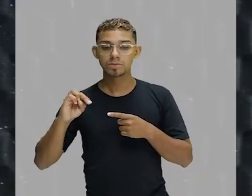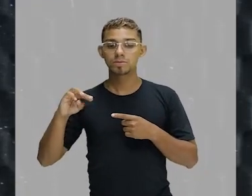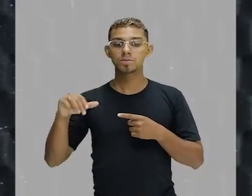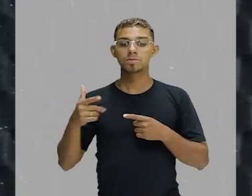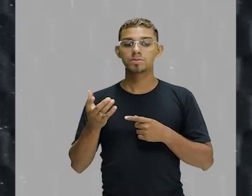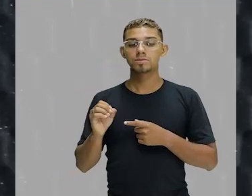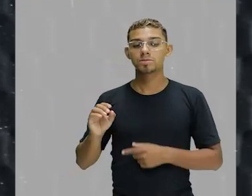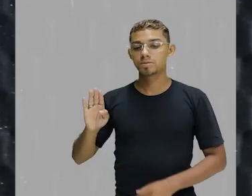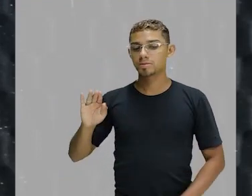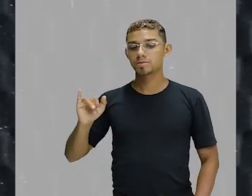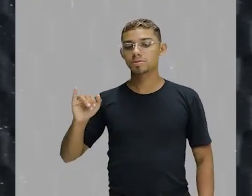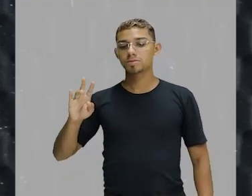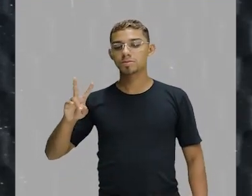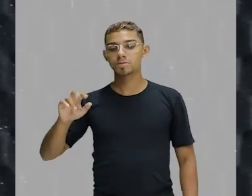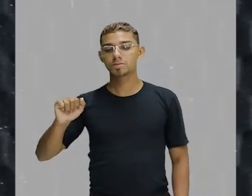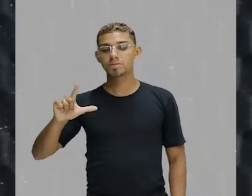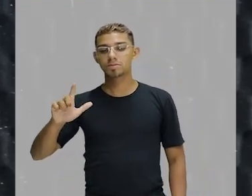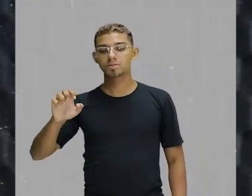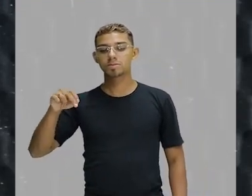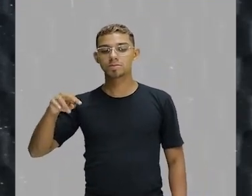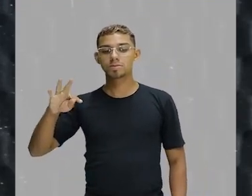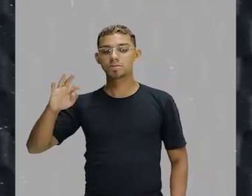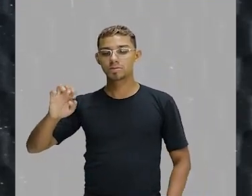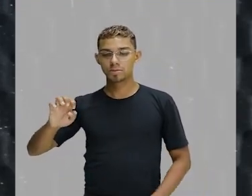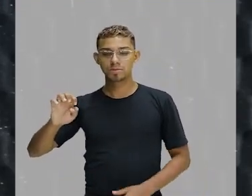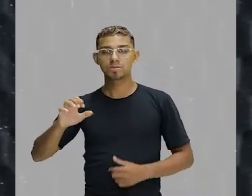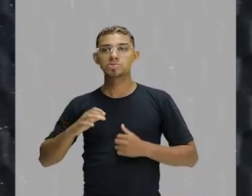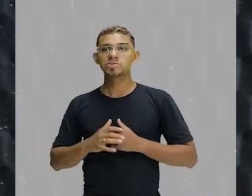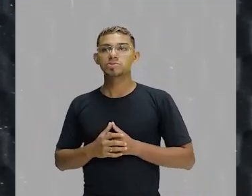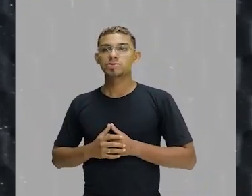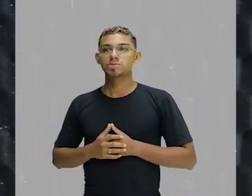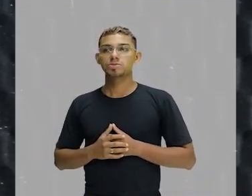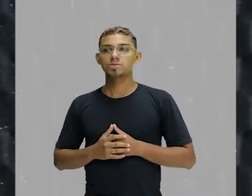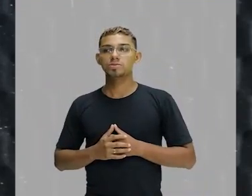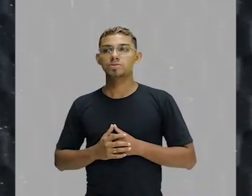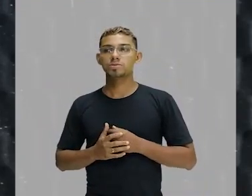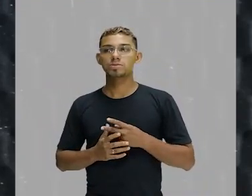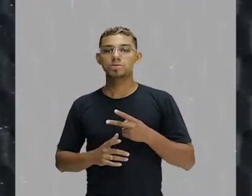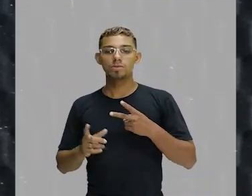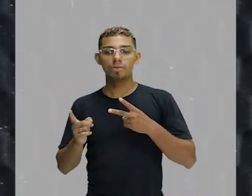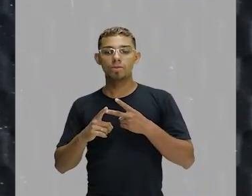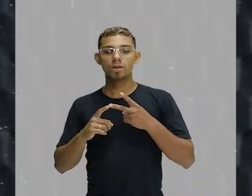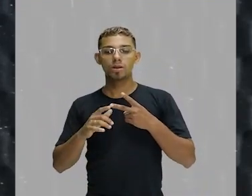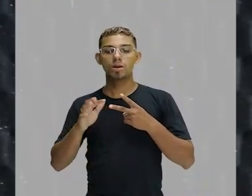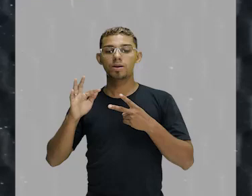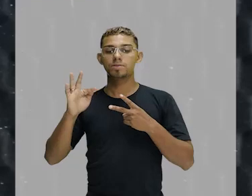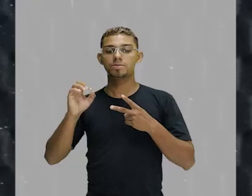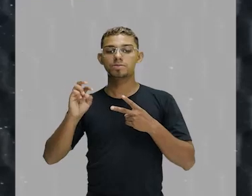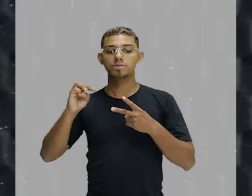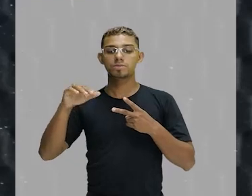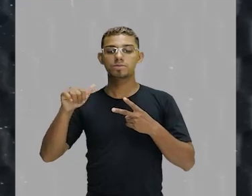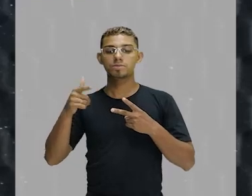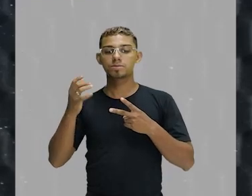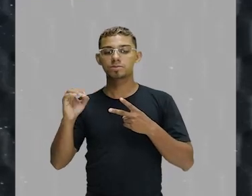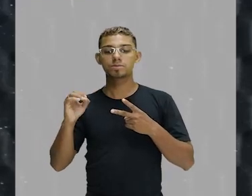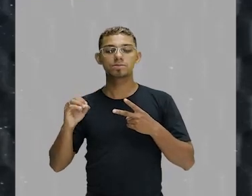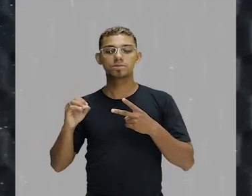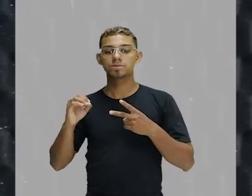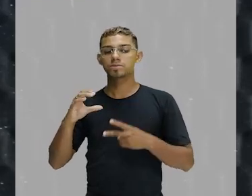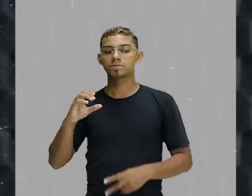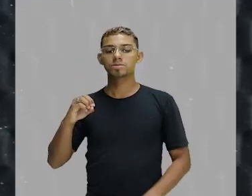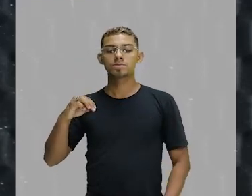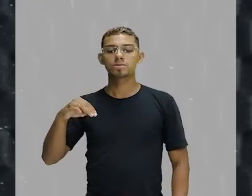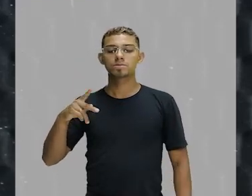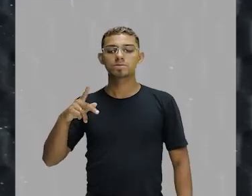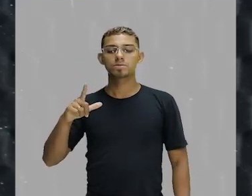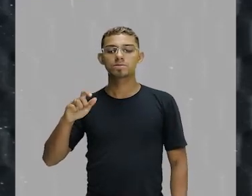da bivalente. E aí eu tenho a formação do complexo sinaptonêmico. O que é o